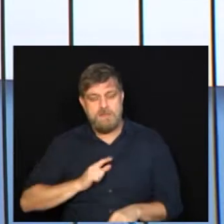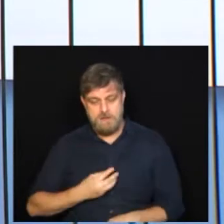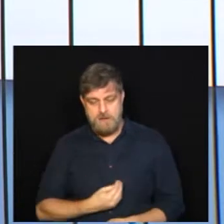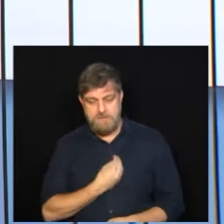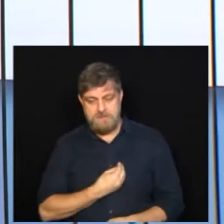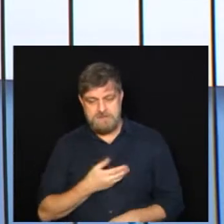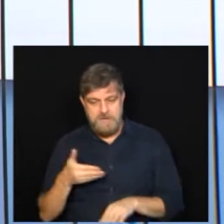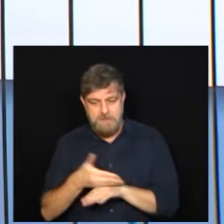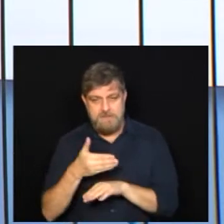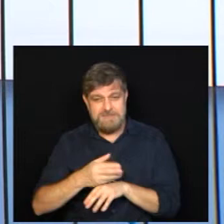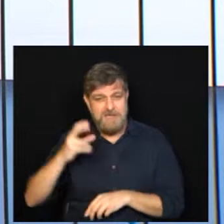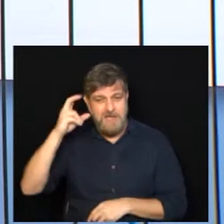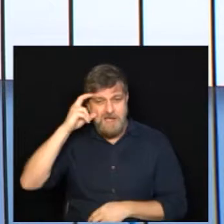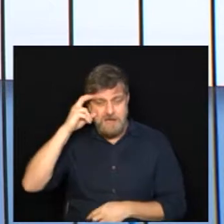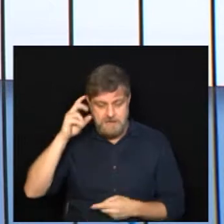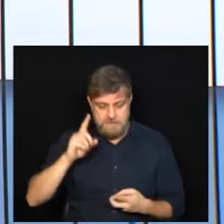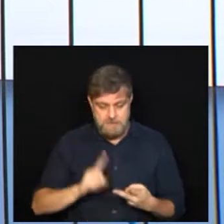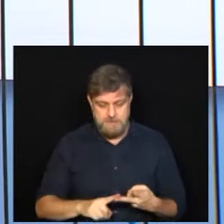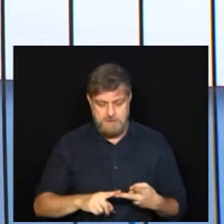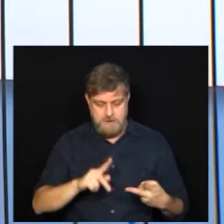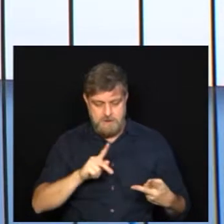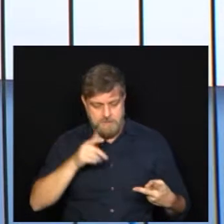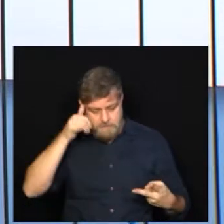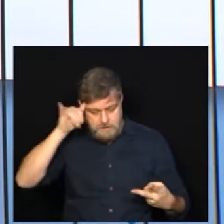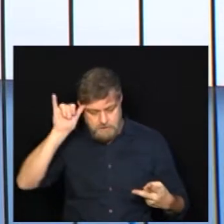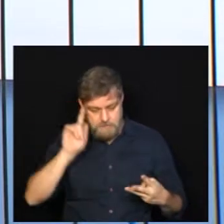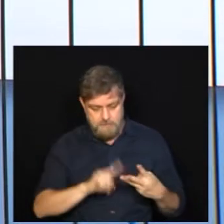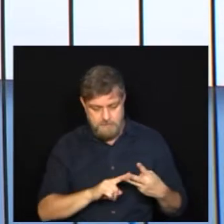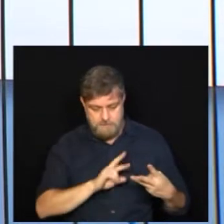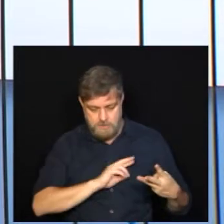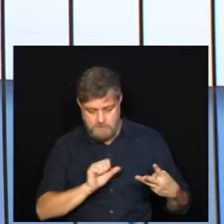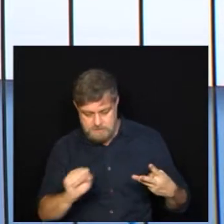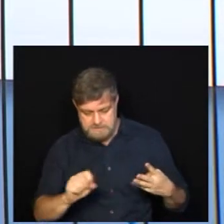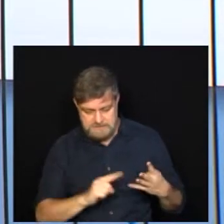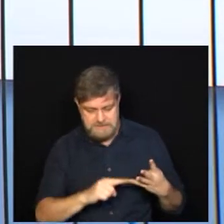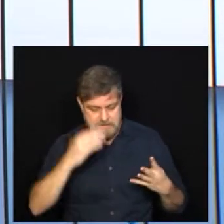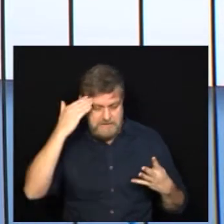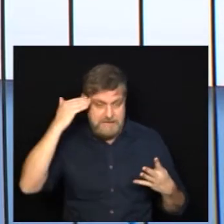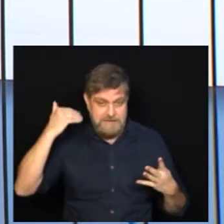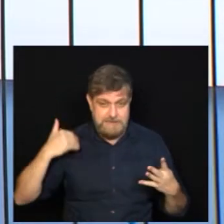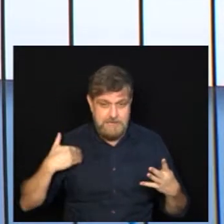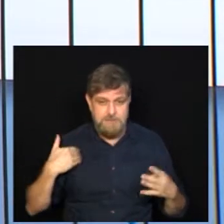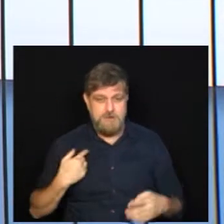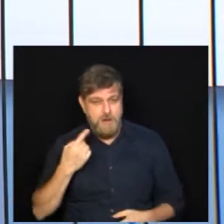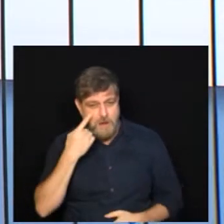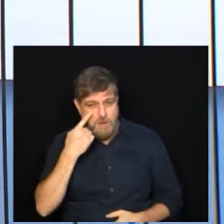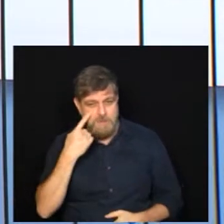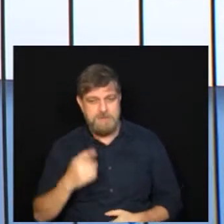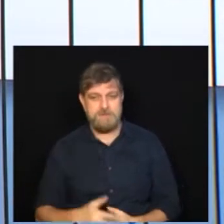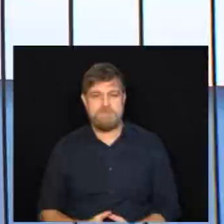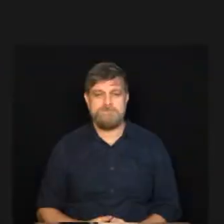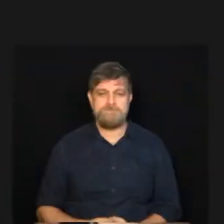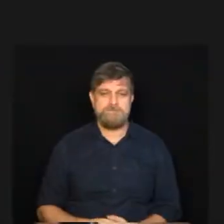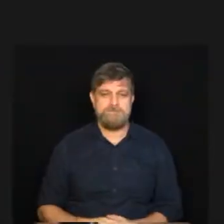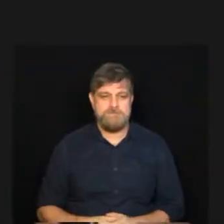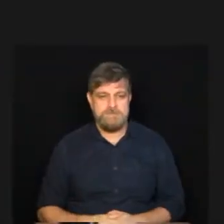os vereadores Carlinhos Camelô, Paulo Búfalo, Luiz Rossini e Débora Palermo. Acompanhe.